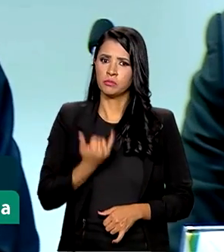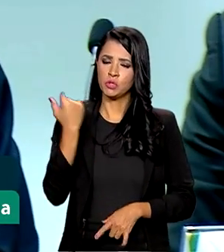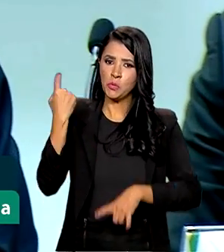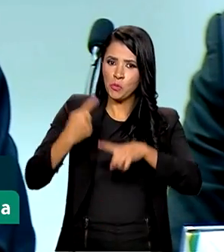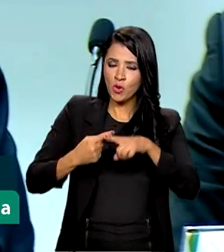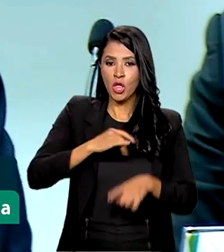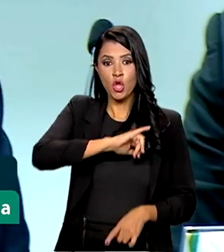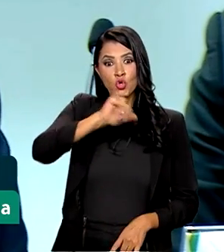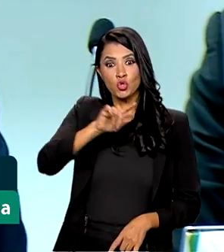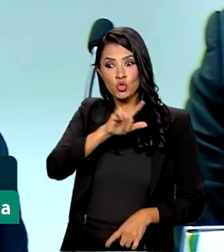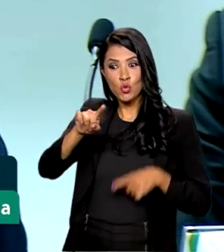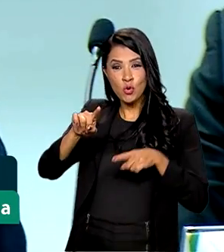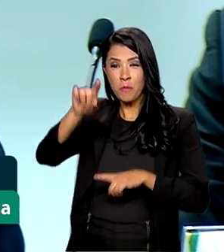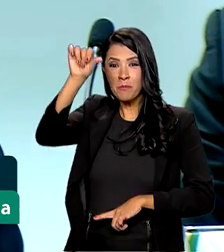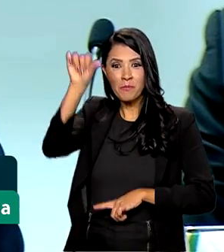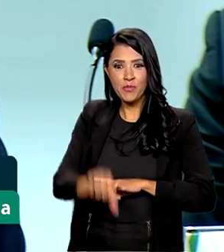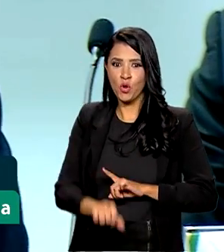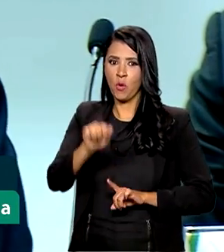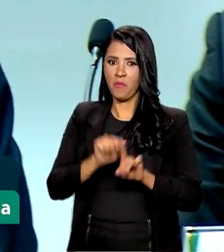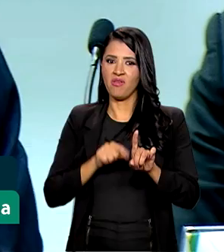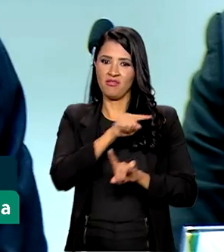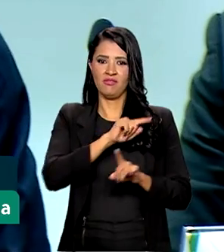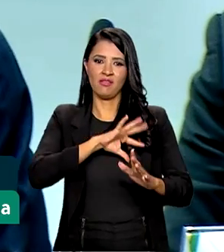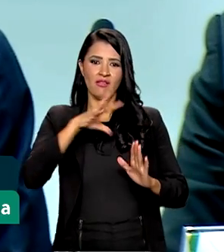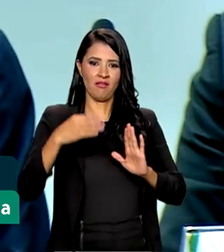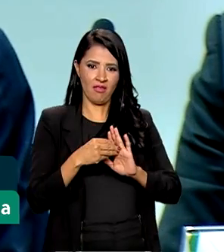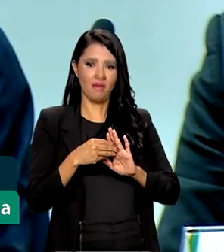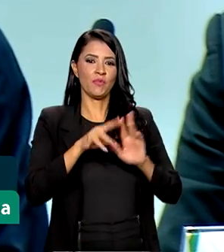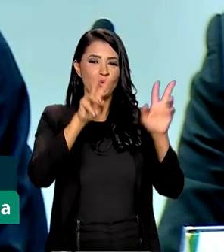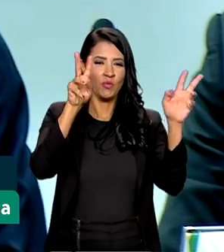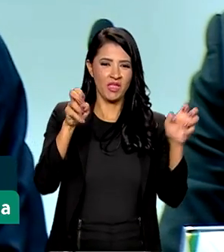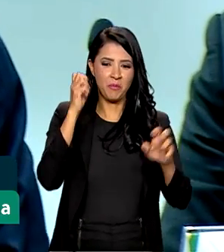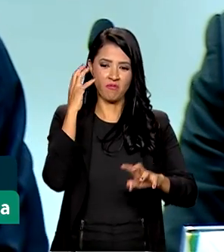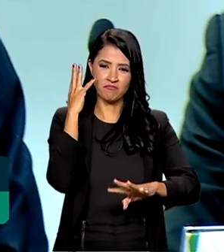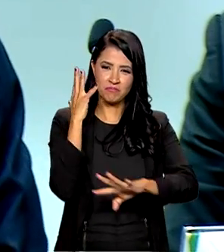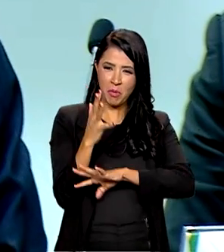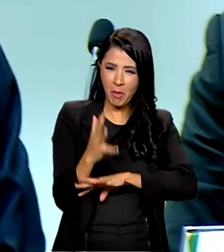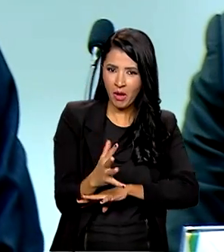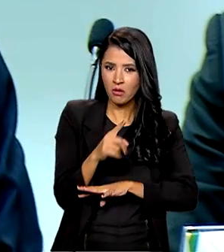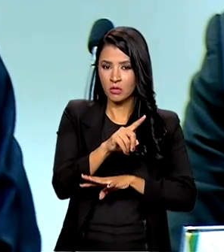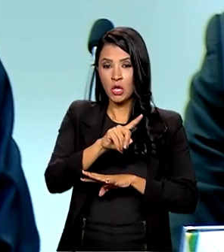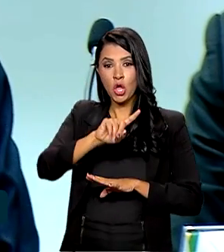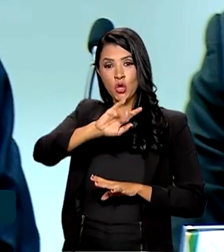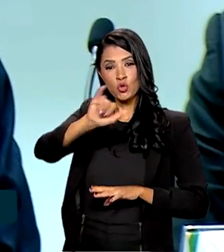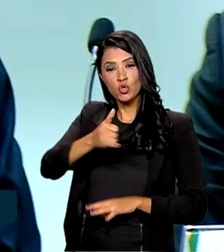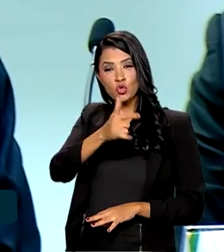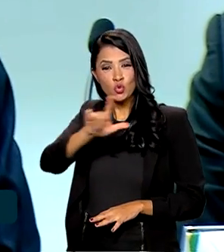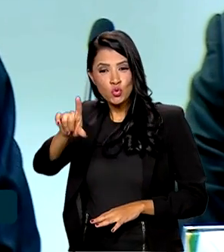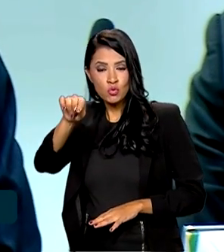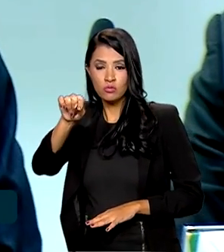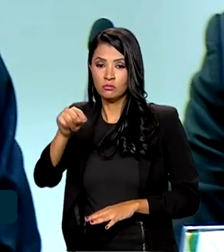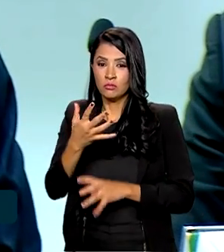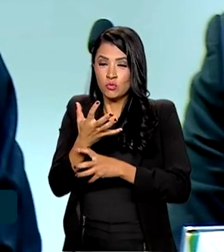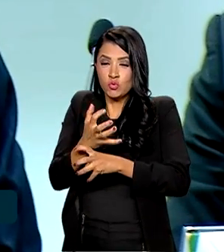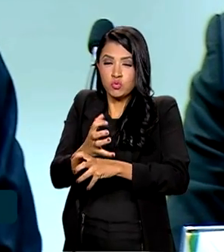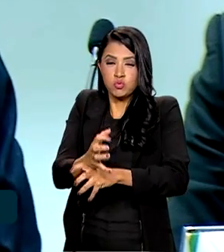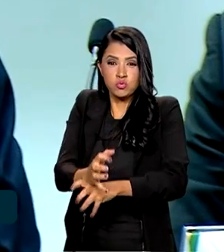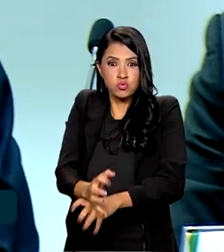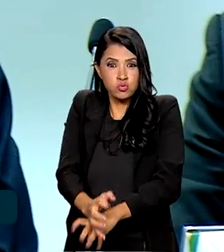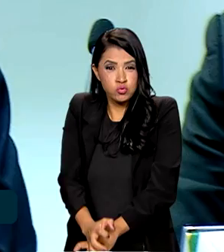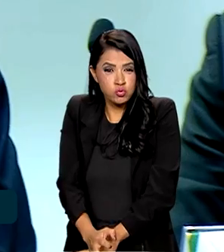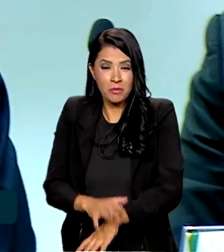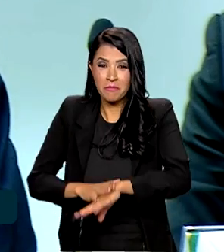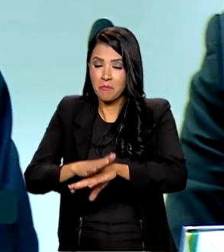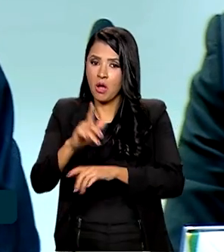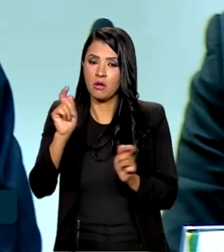é o pior mesmo Amazônia em termos de desmatamento Júlio é o mês da seca mais intensa o mês